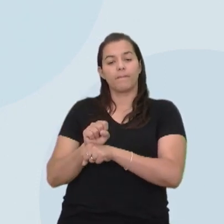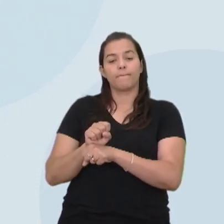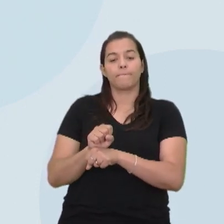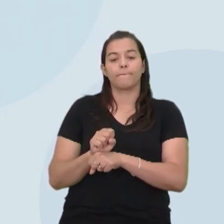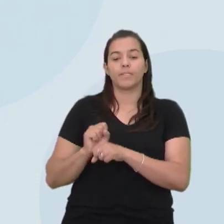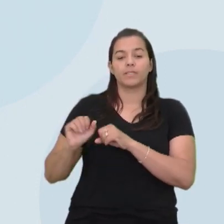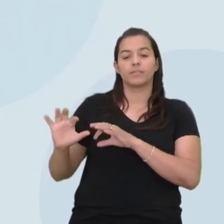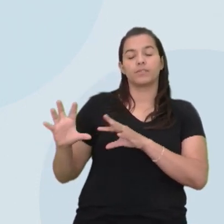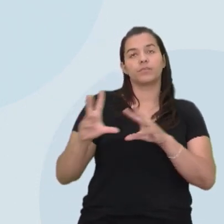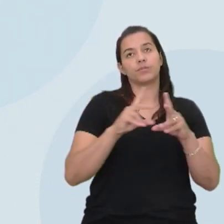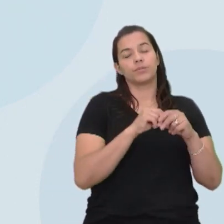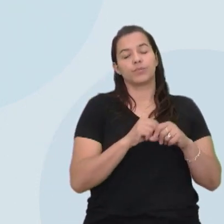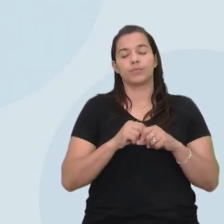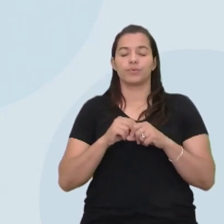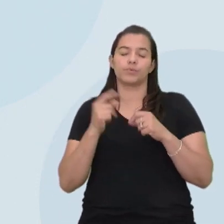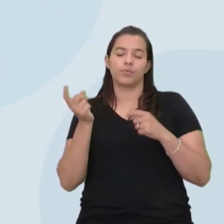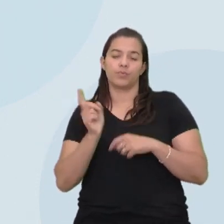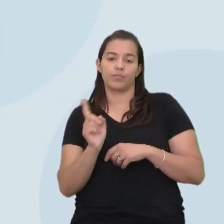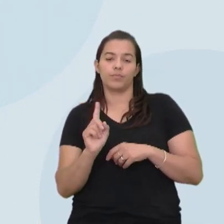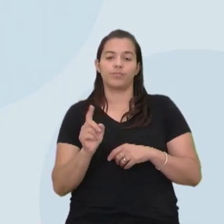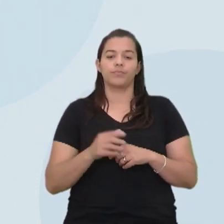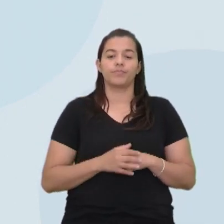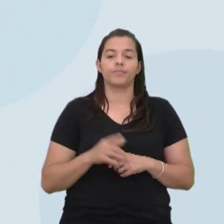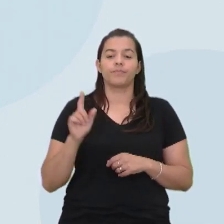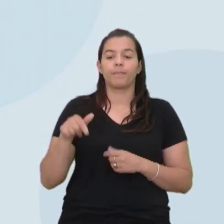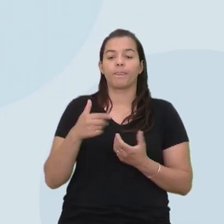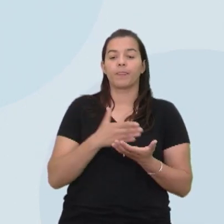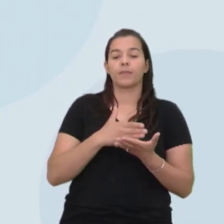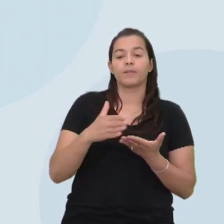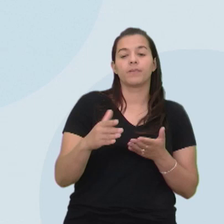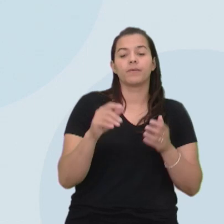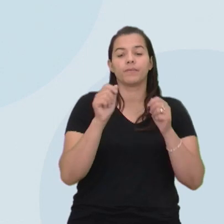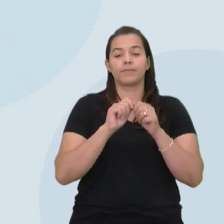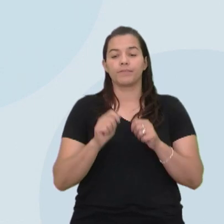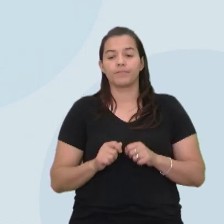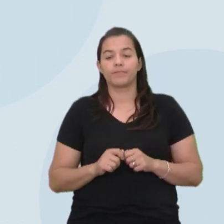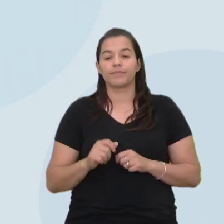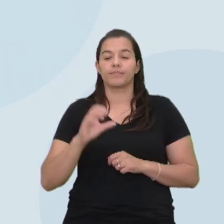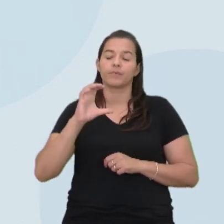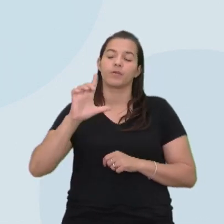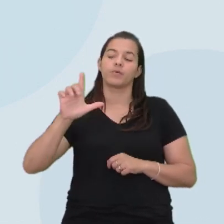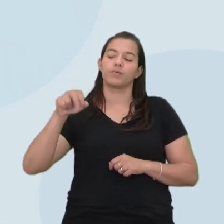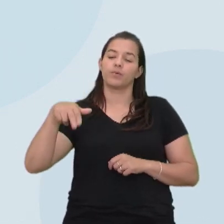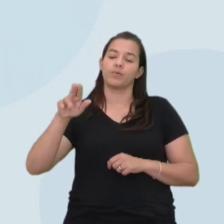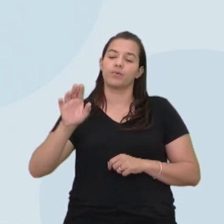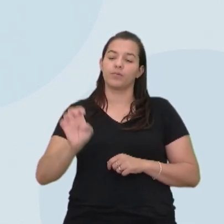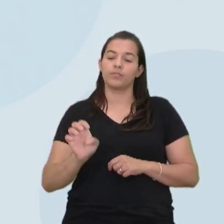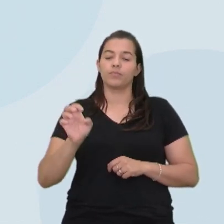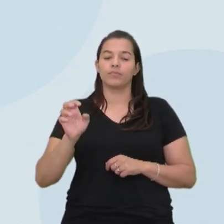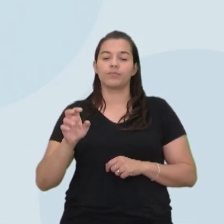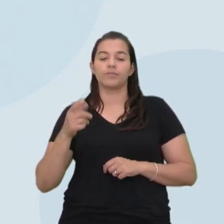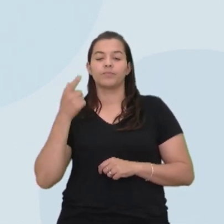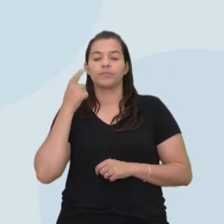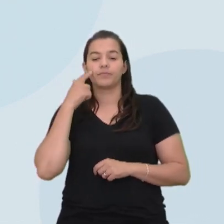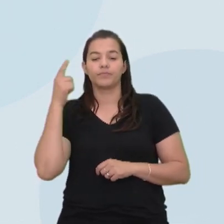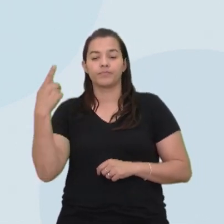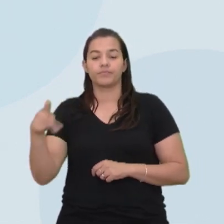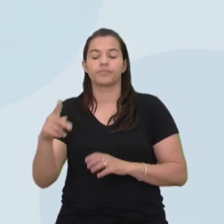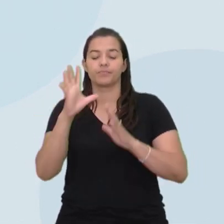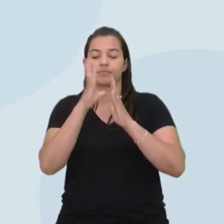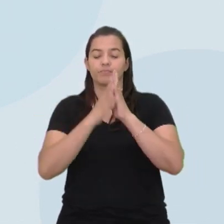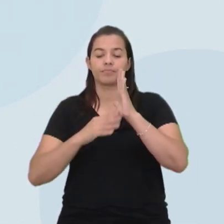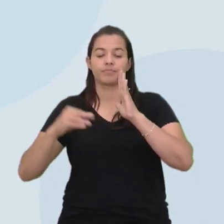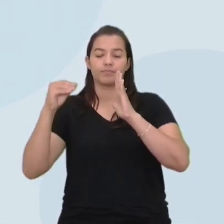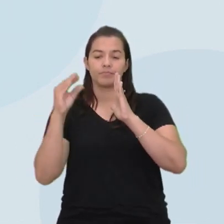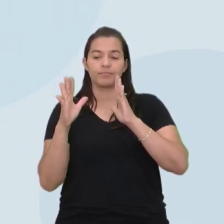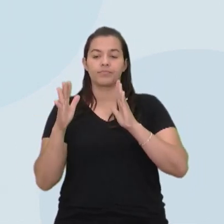todos, tal coisa ou não. Aqui tem de início, ó, quando eu começar com clone, essa parte é de clone, quando você quer fazer um clone do seu ator. Quando eu